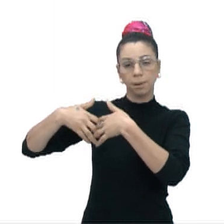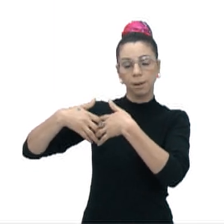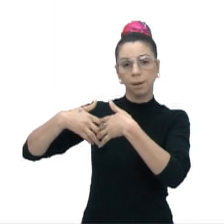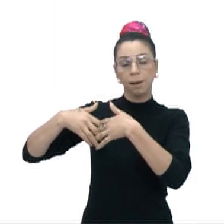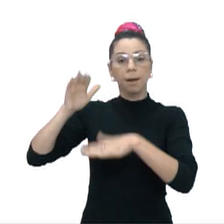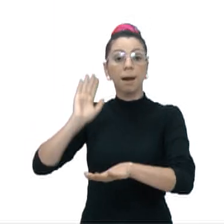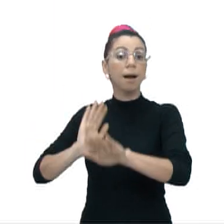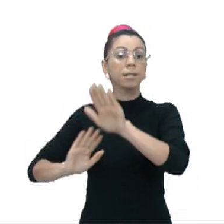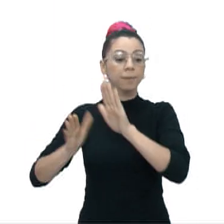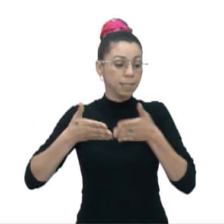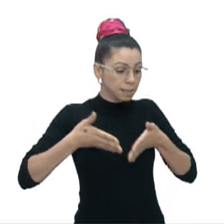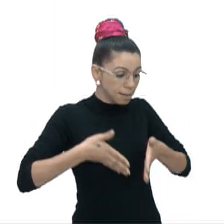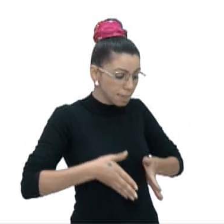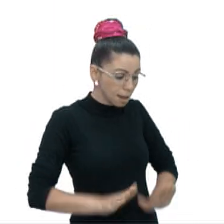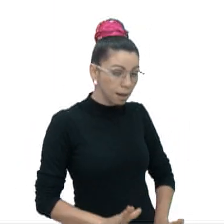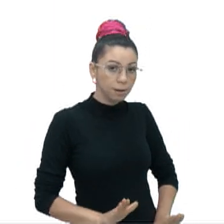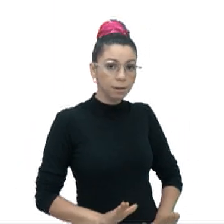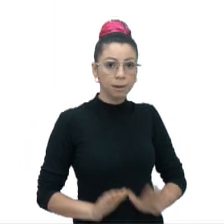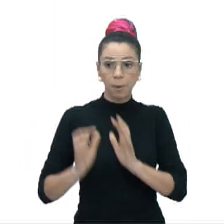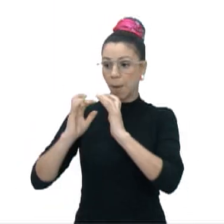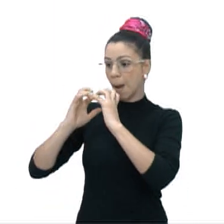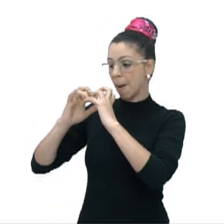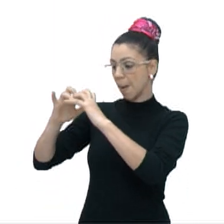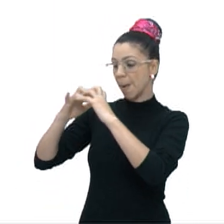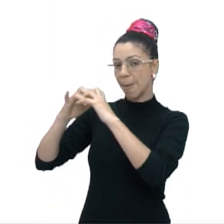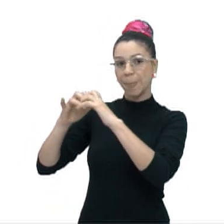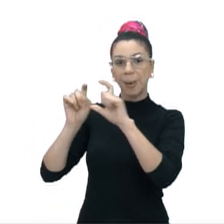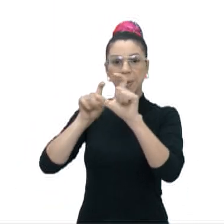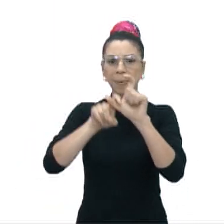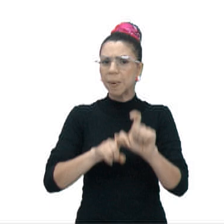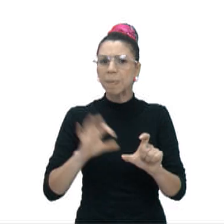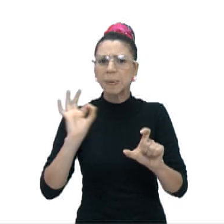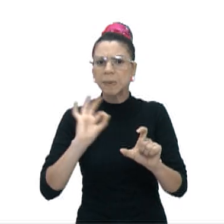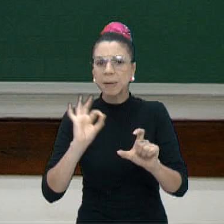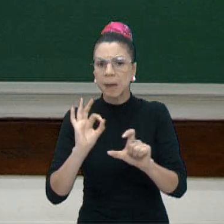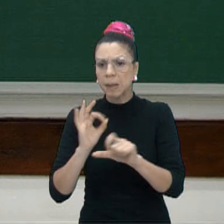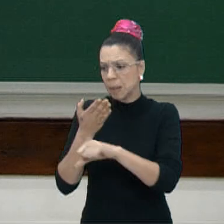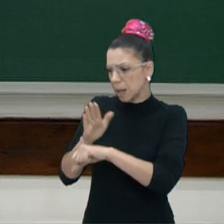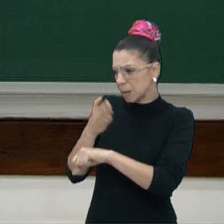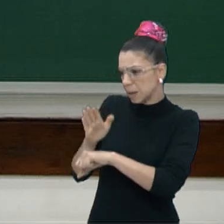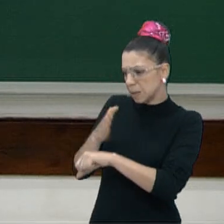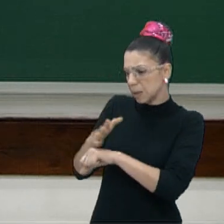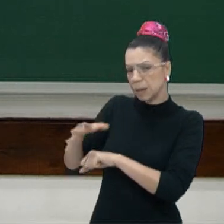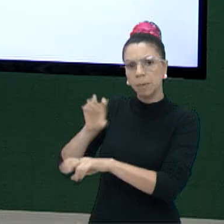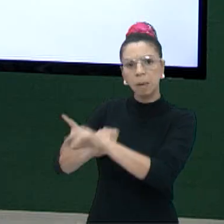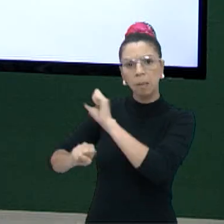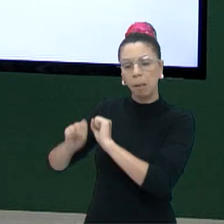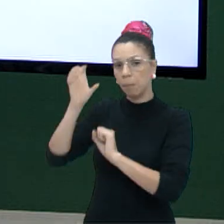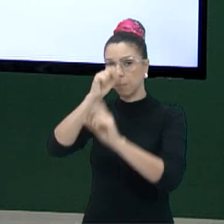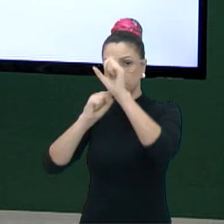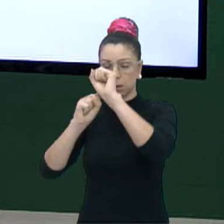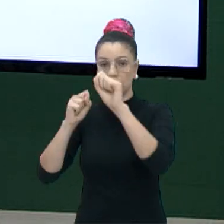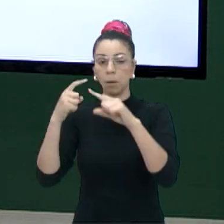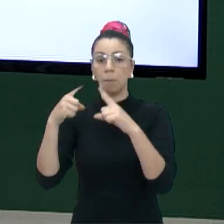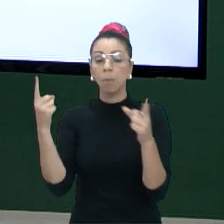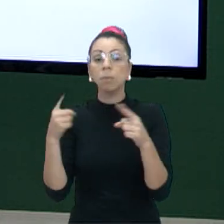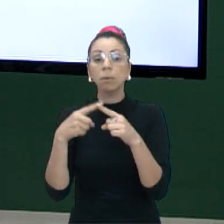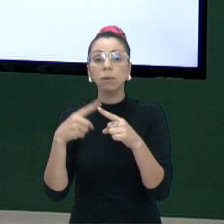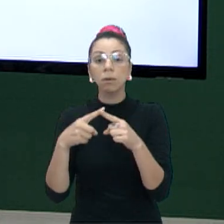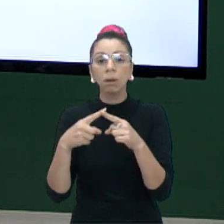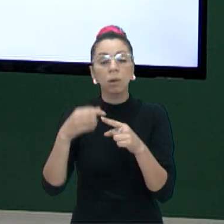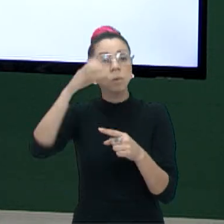não depende de estímulos ou reforços para aprender. Então, pessoal, qual que é a principal ideia